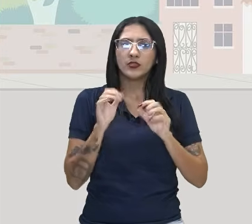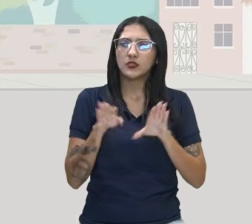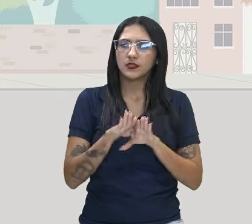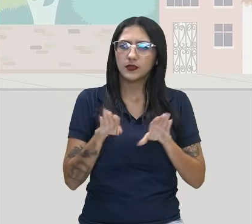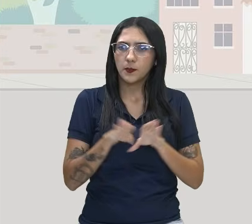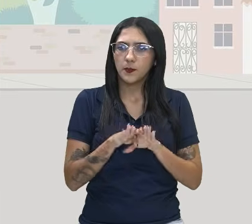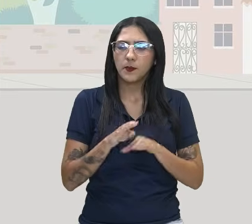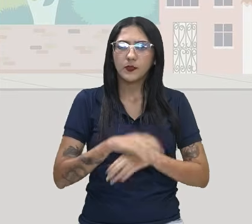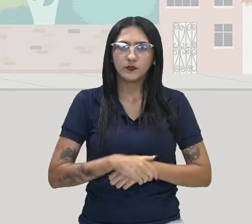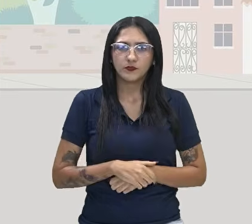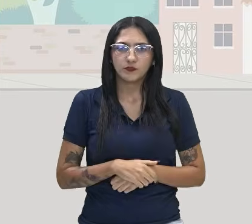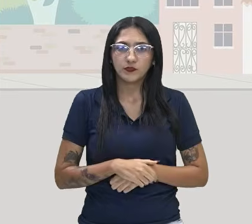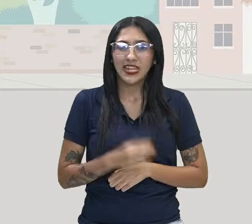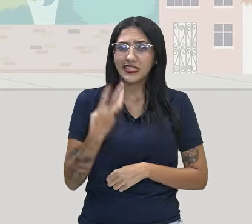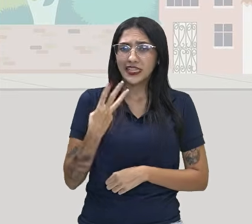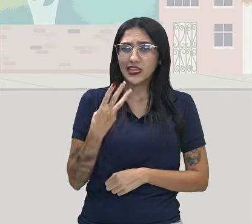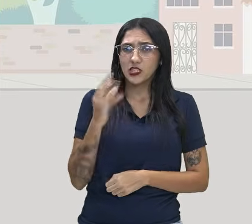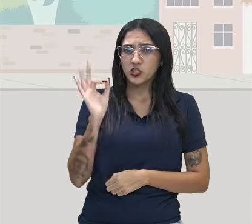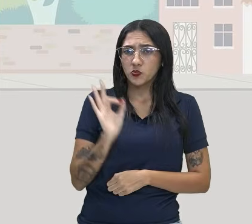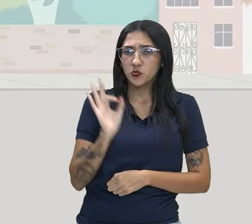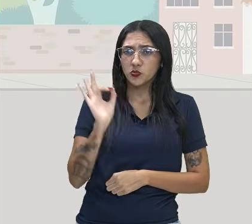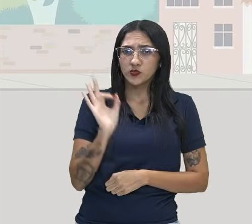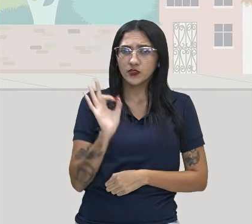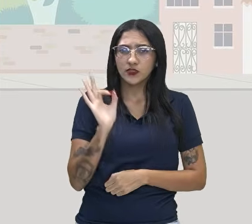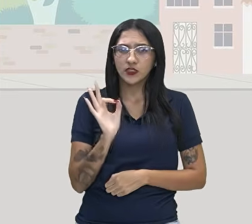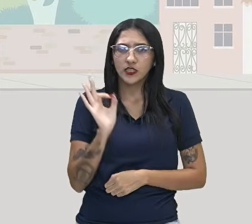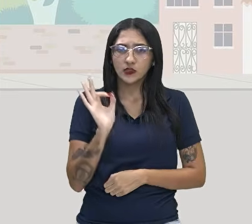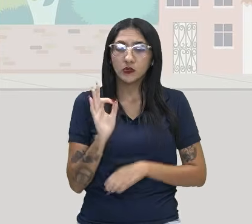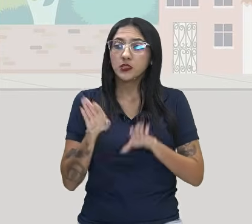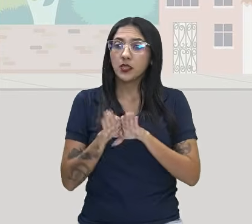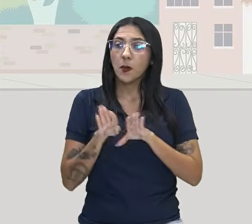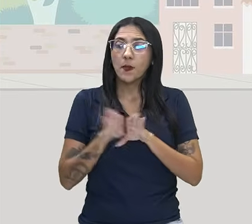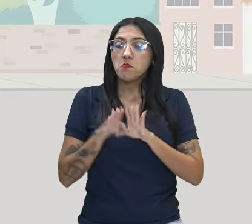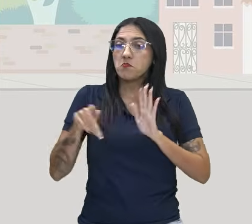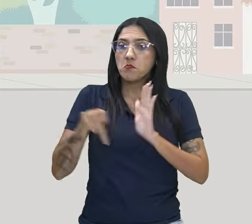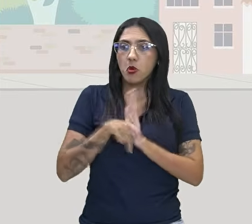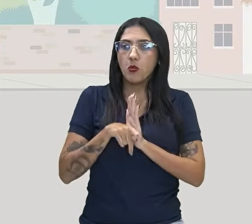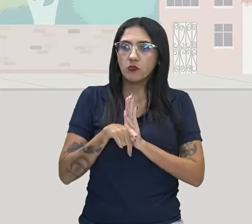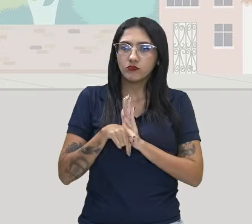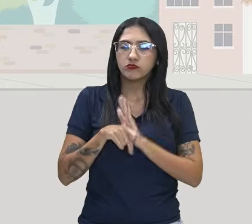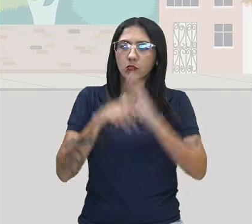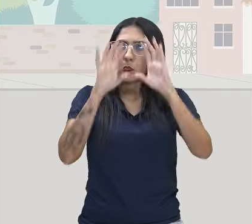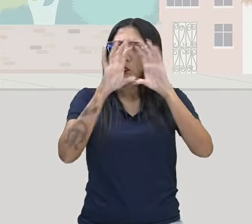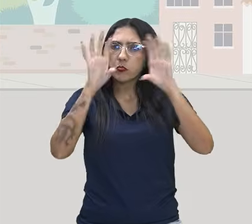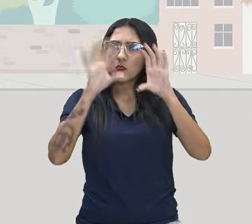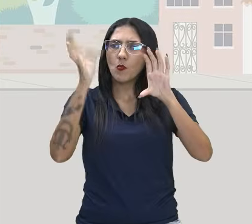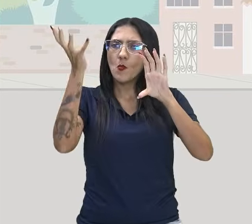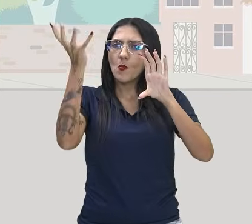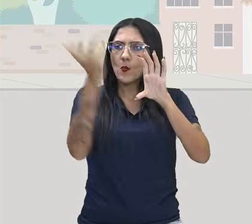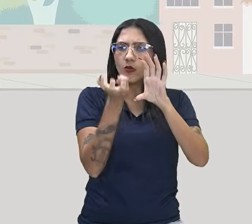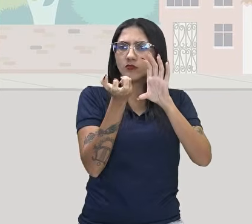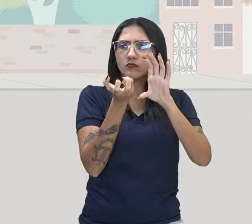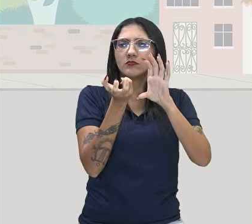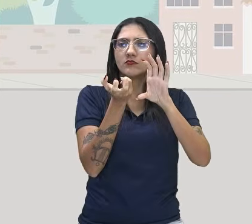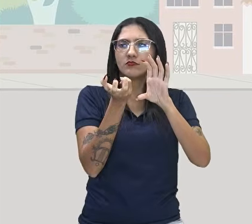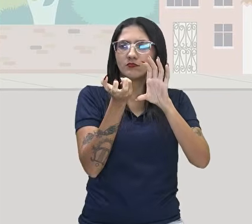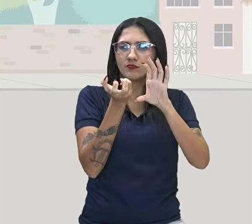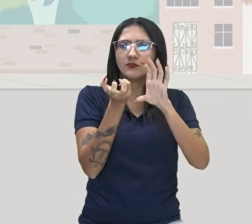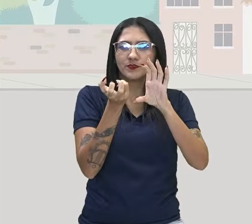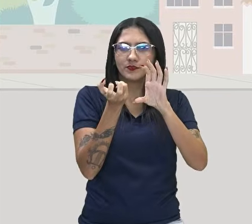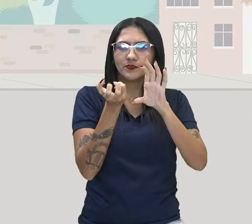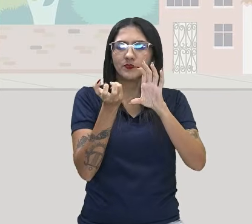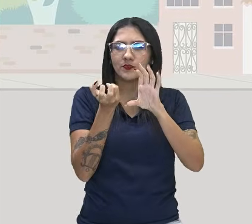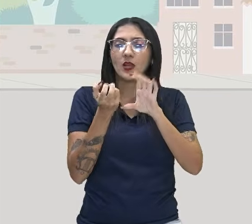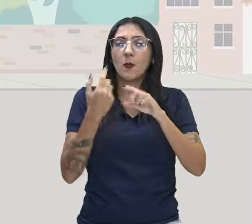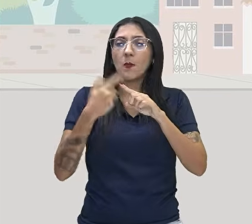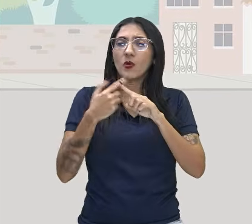ocorrer? 3% vão ser absorvidos pelas nuvens, enquanto a maior parte,